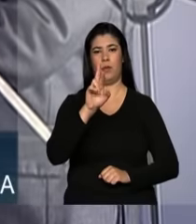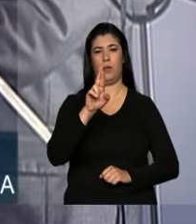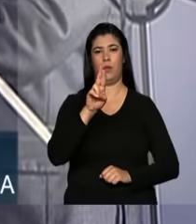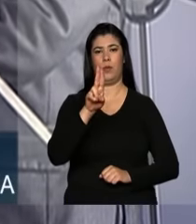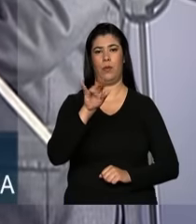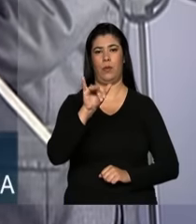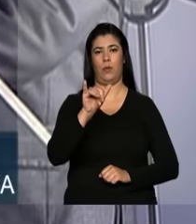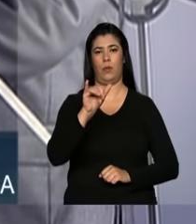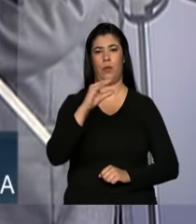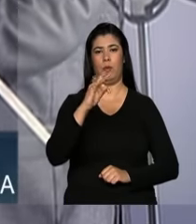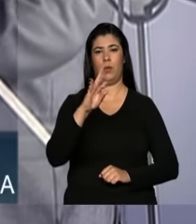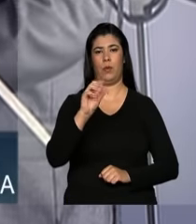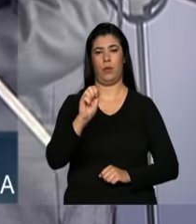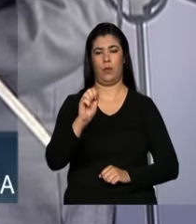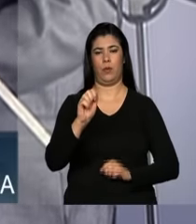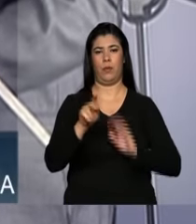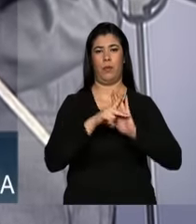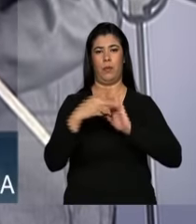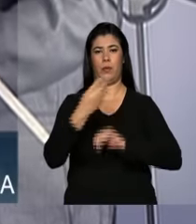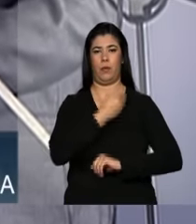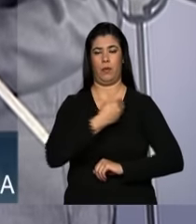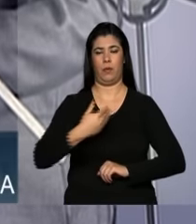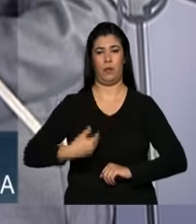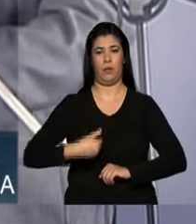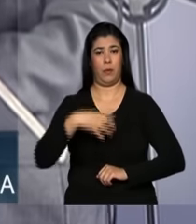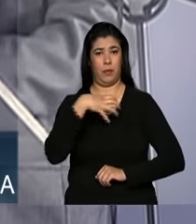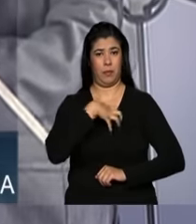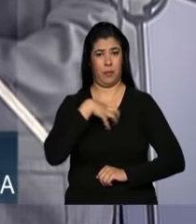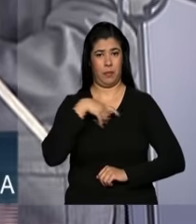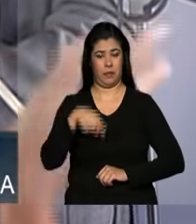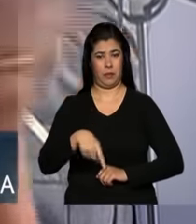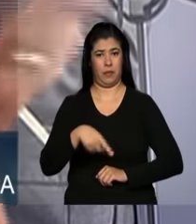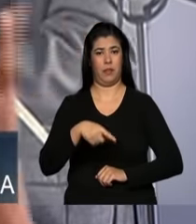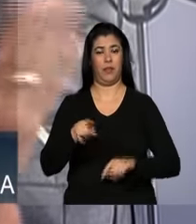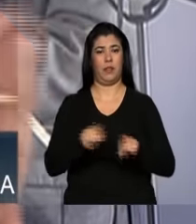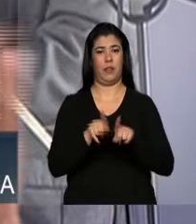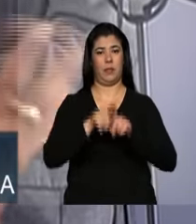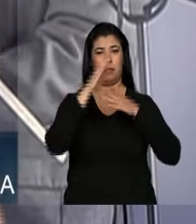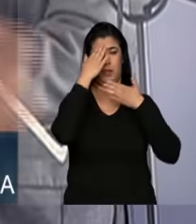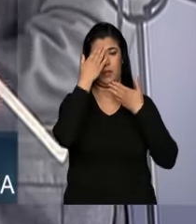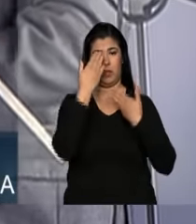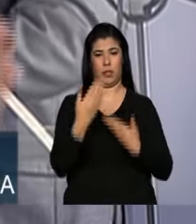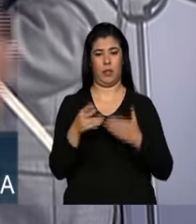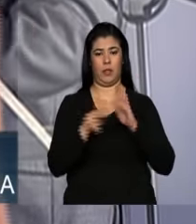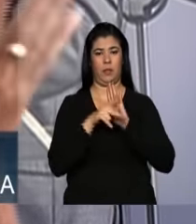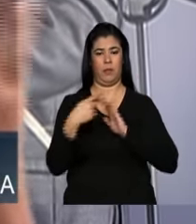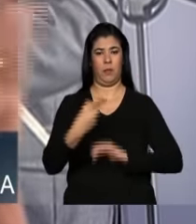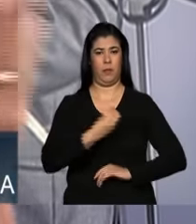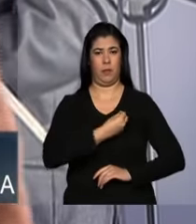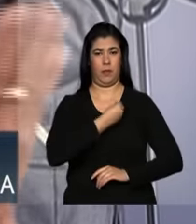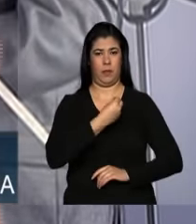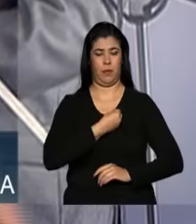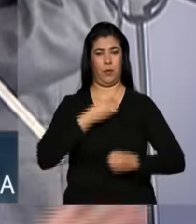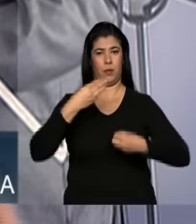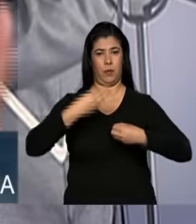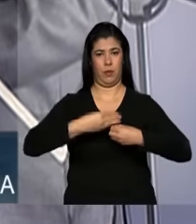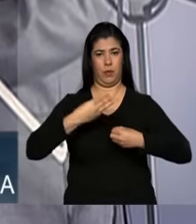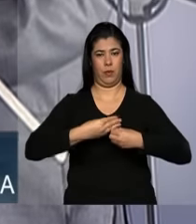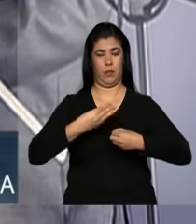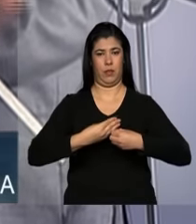Costa, governador da Bahia, e agradecer pela presença aqui em nosso